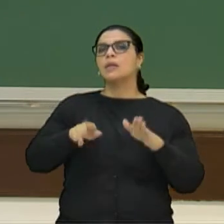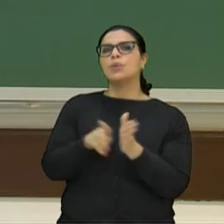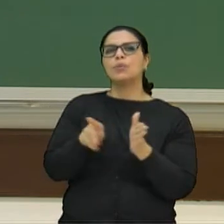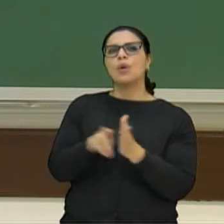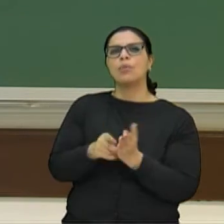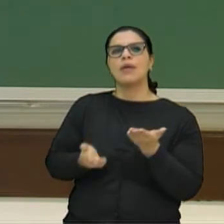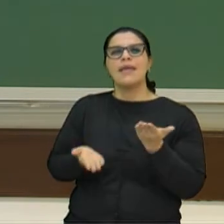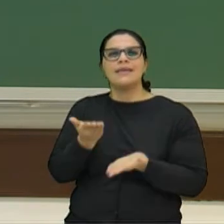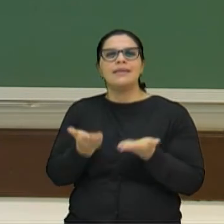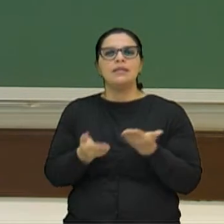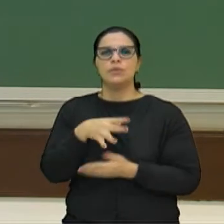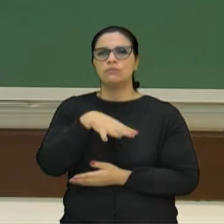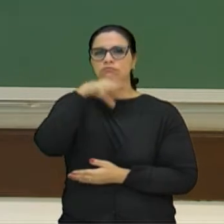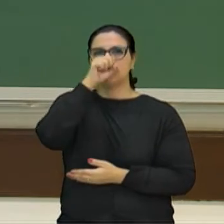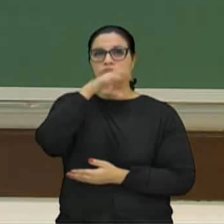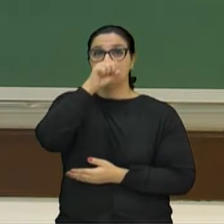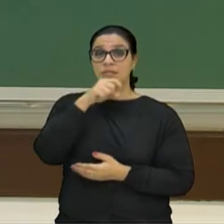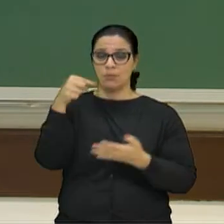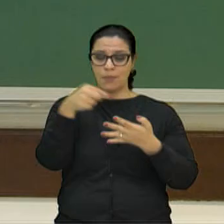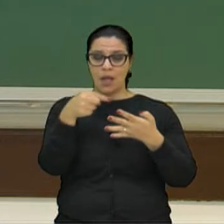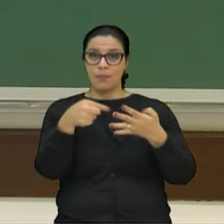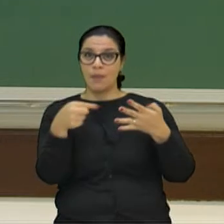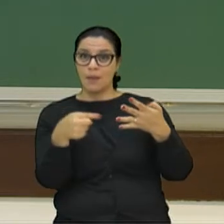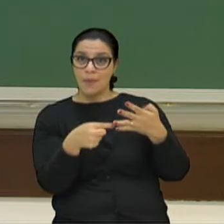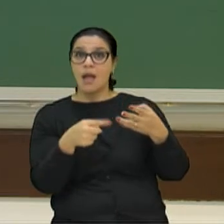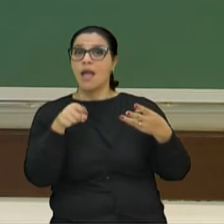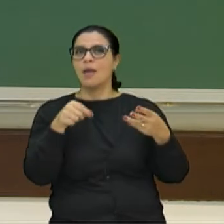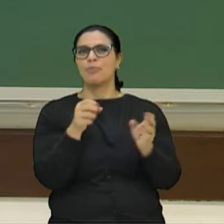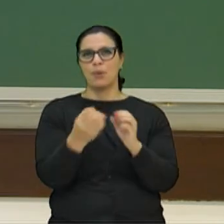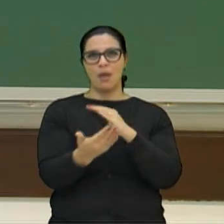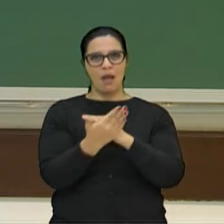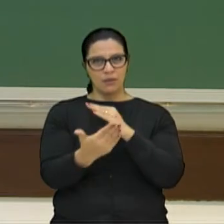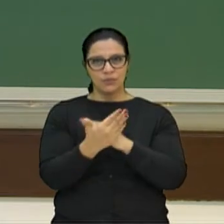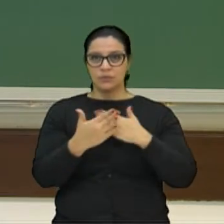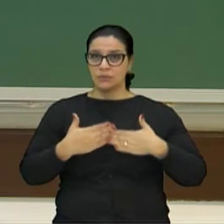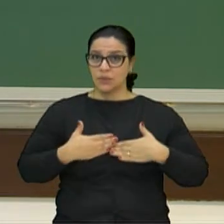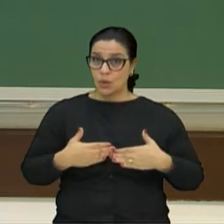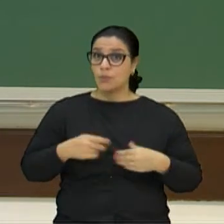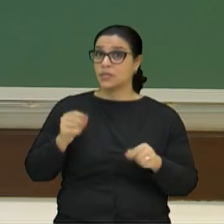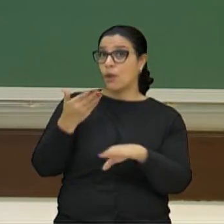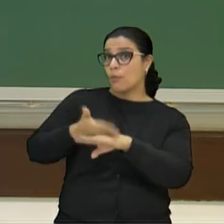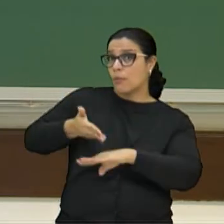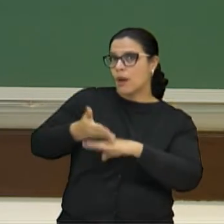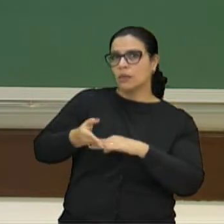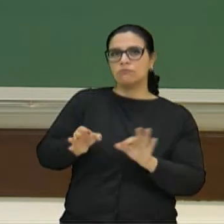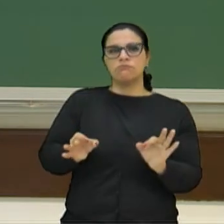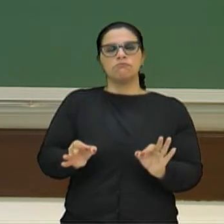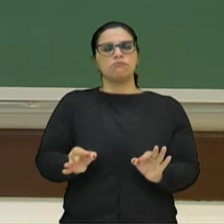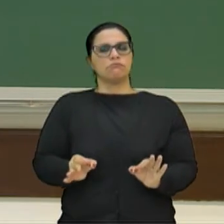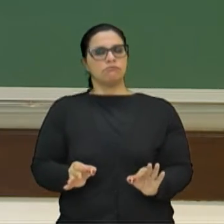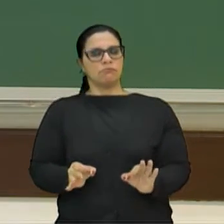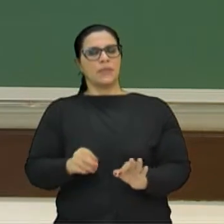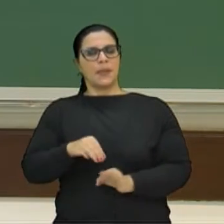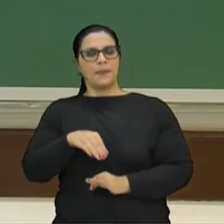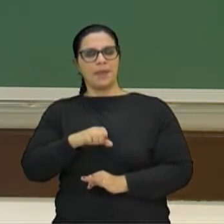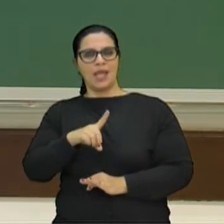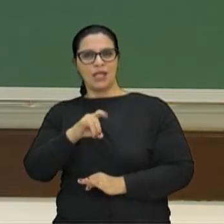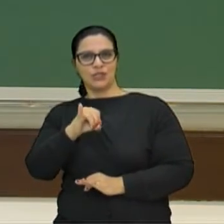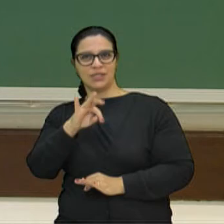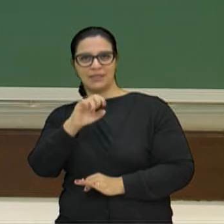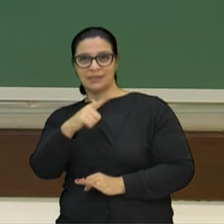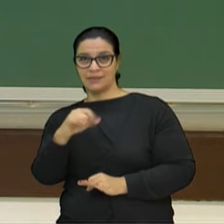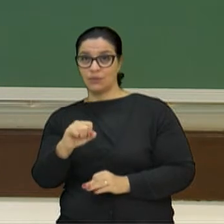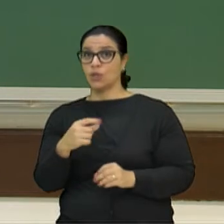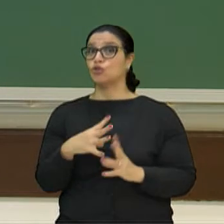são todos os benefícios que a meditação traz às pessoas que a praticam. Então, aqui todas